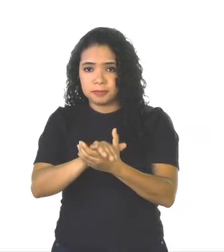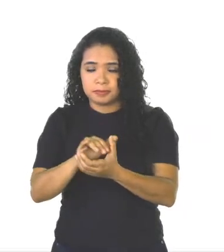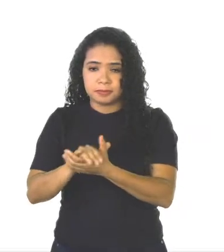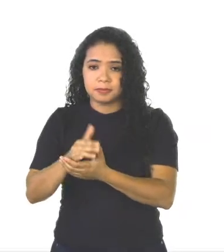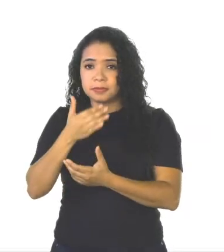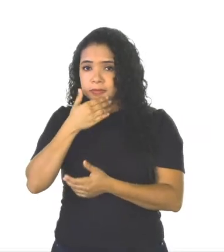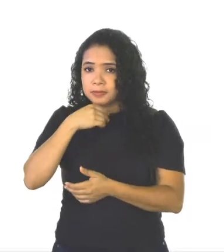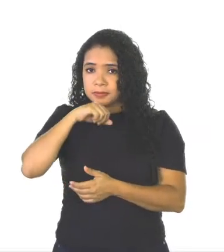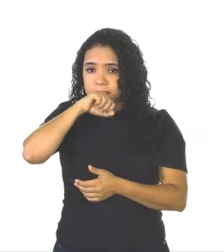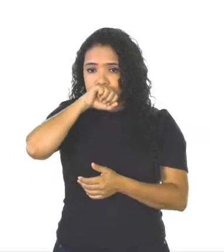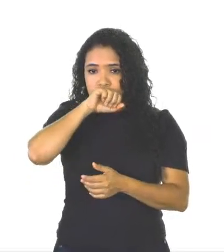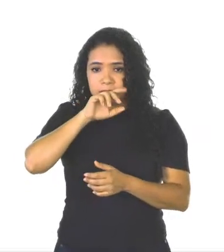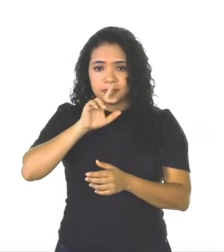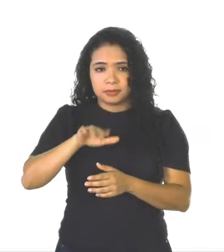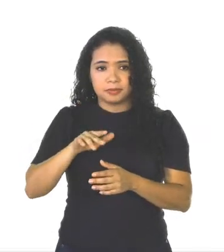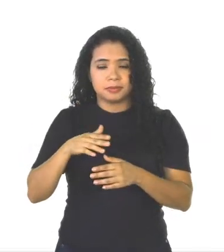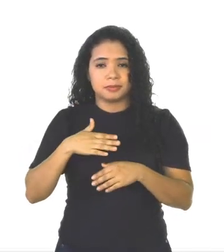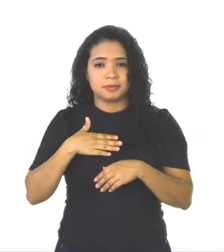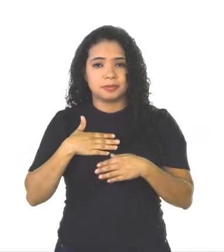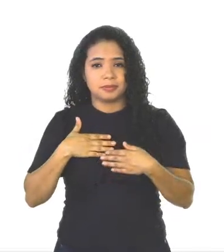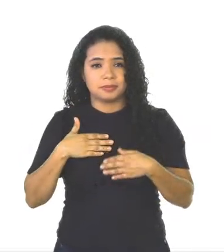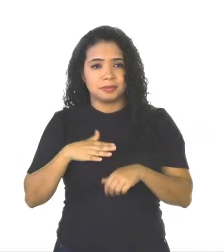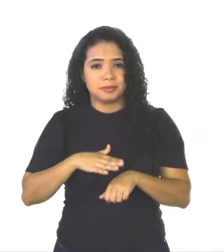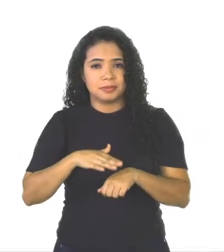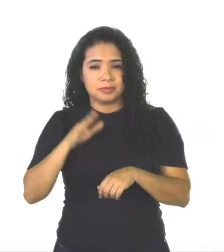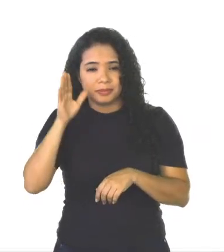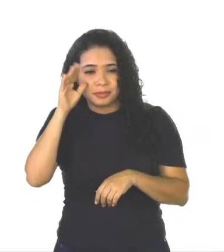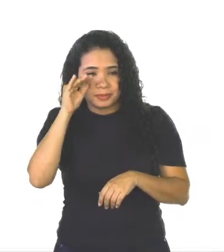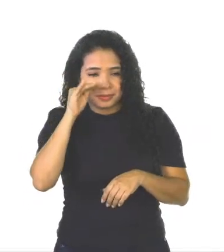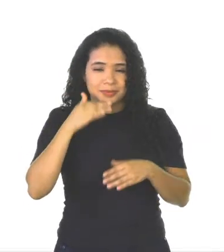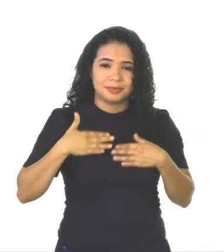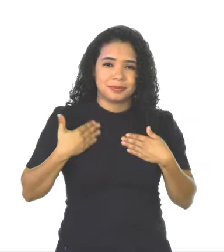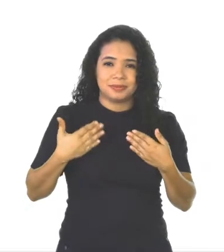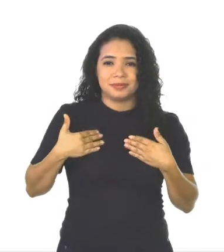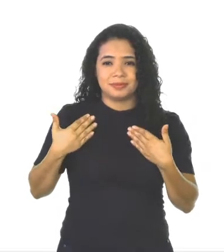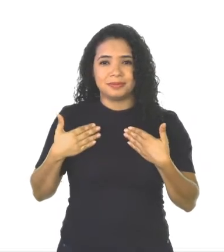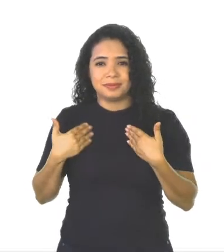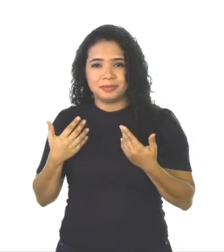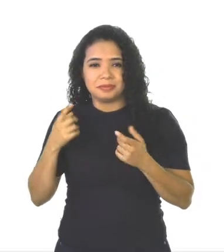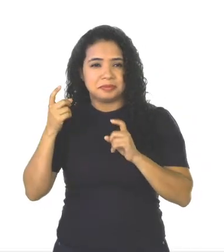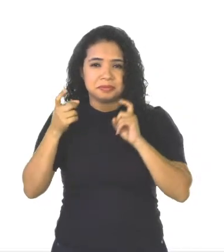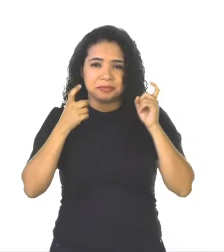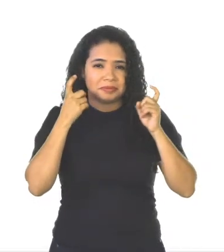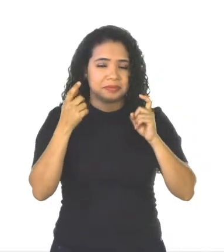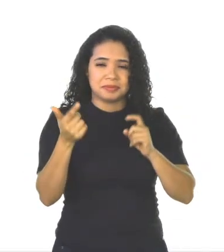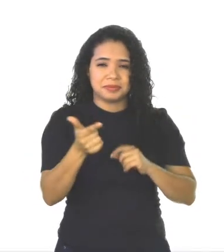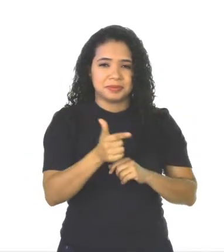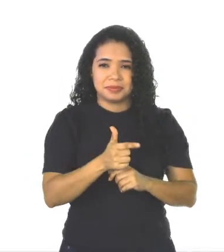sua vez, ele é mais descontraído, curioso, né? Ele não tem tanto essa preocupação.